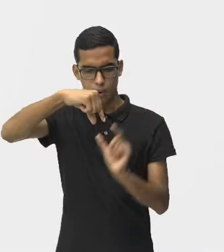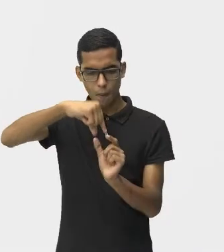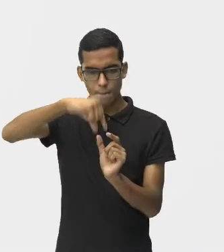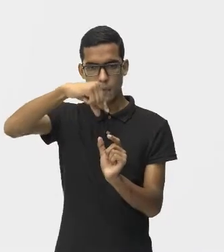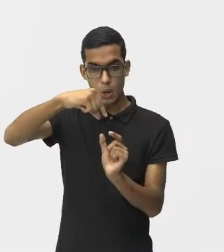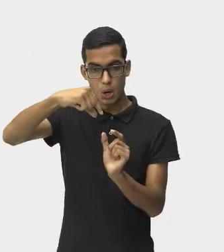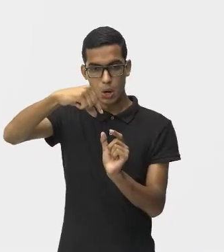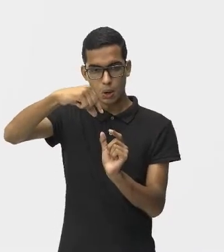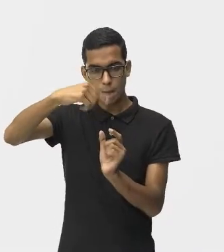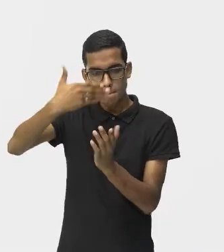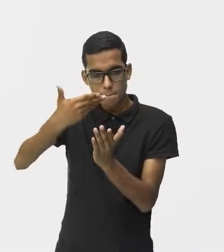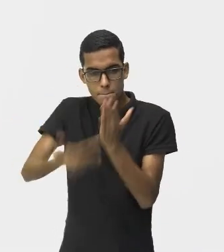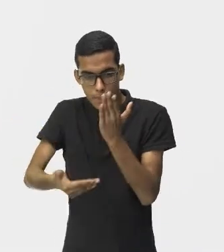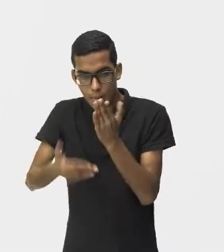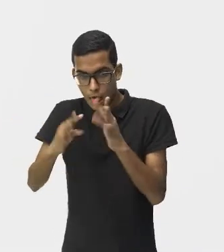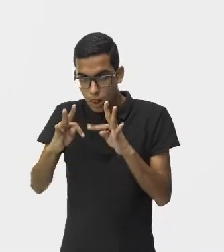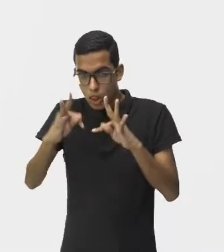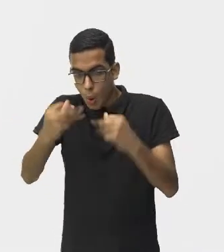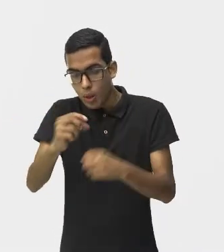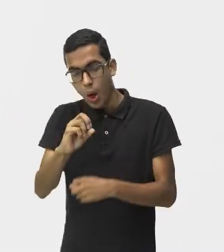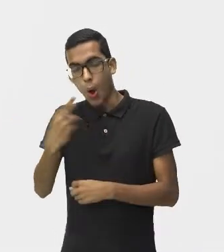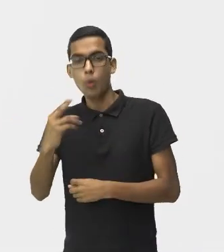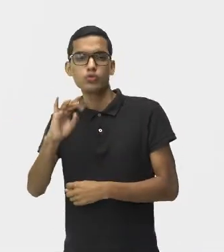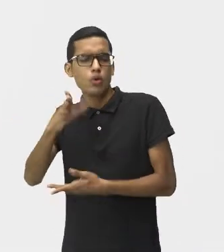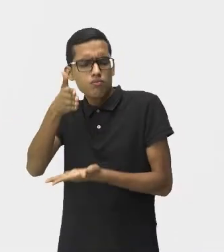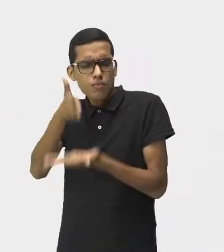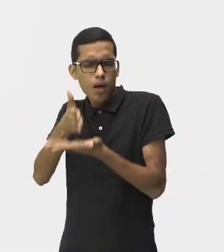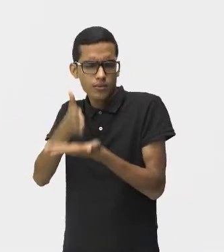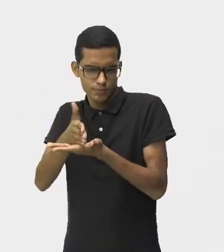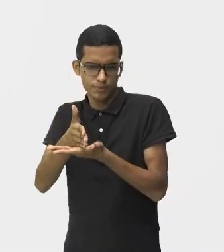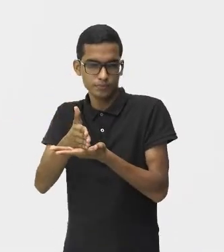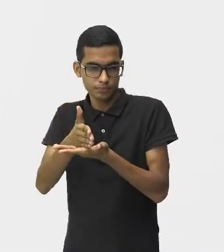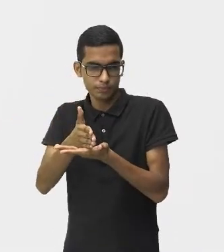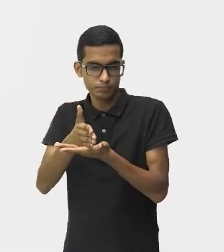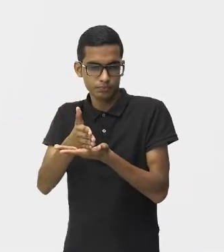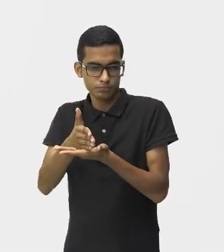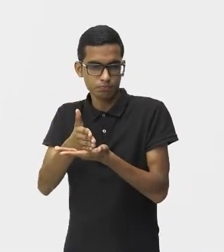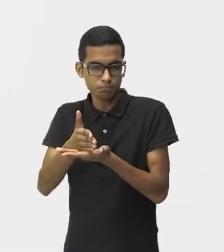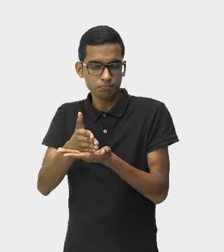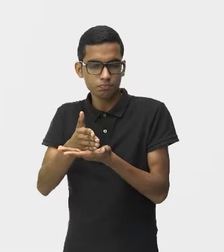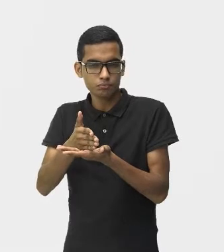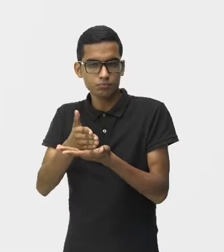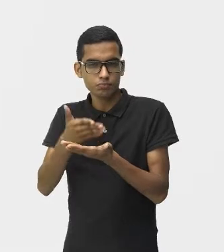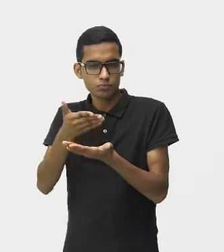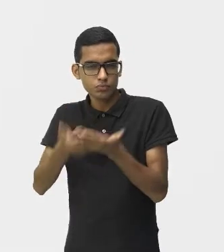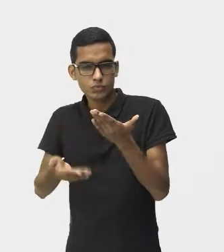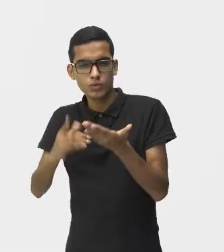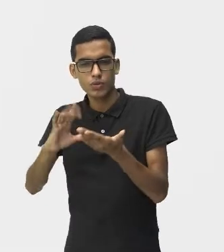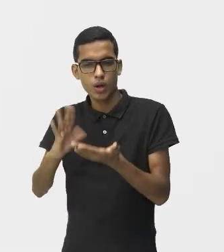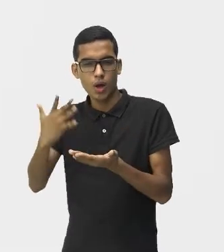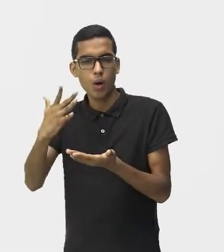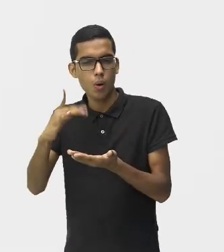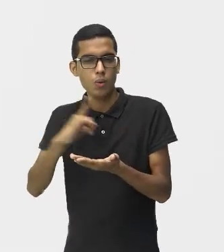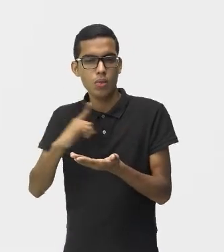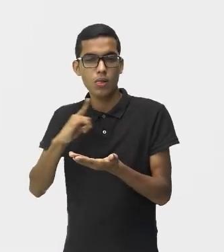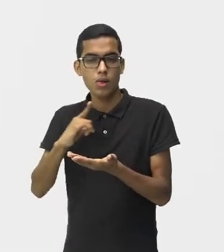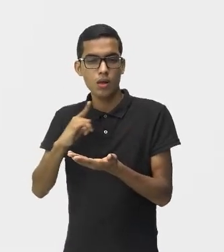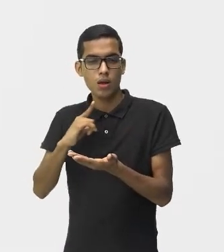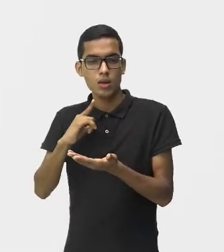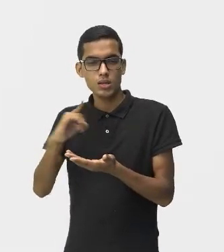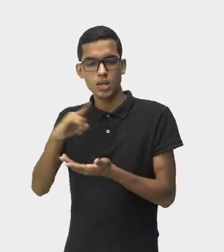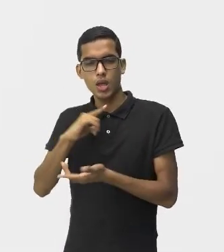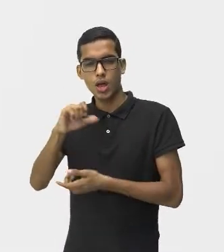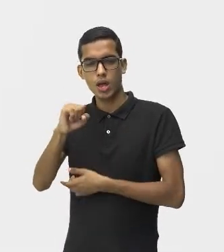acentuada, ela pode ser letal. E aqui a gente tem um exemplo de uma síndrome, que é a síndrome chamada de cri do chá ou miado